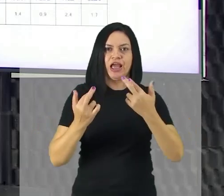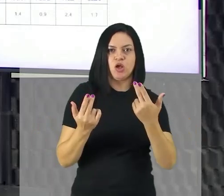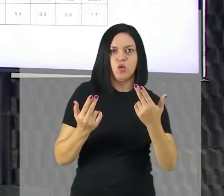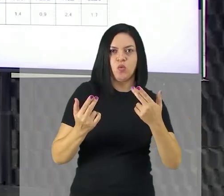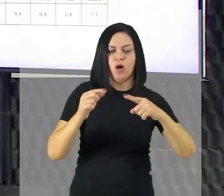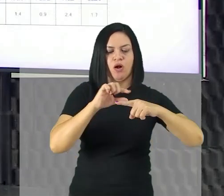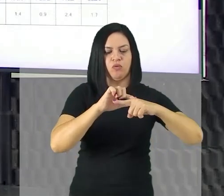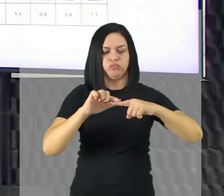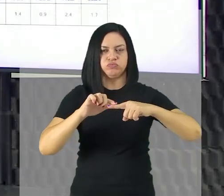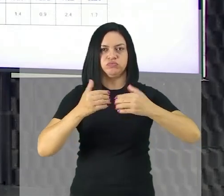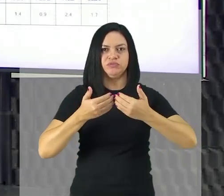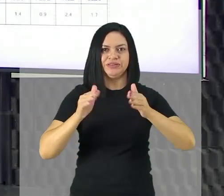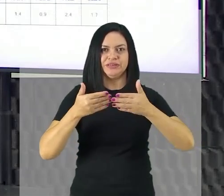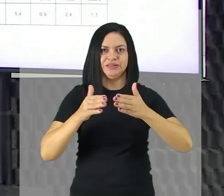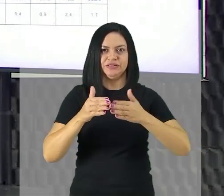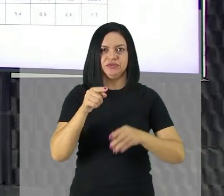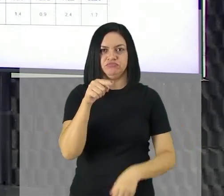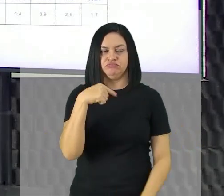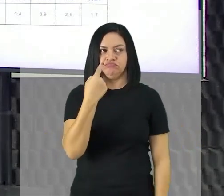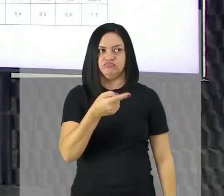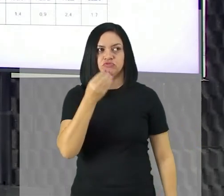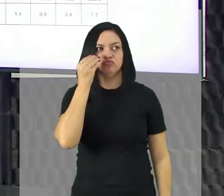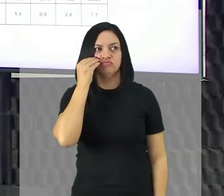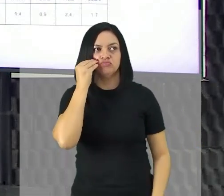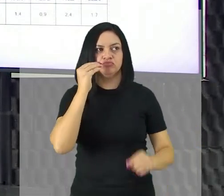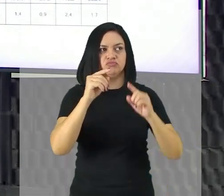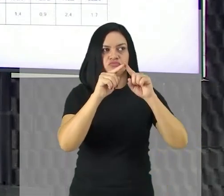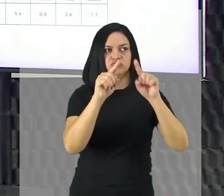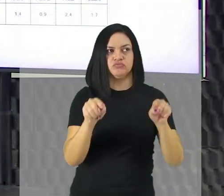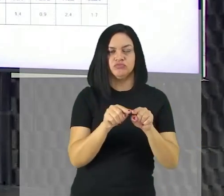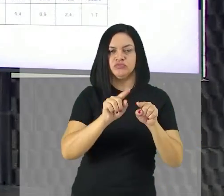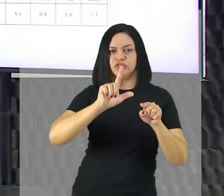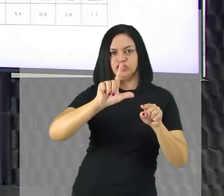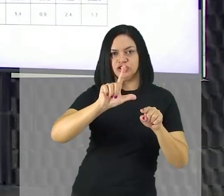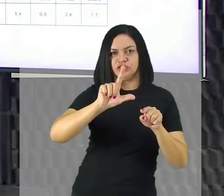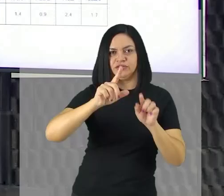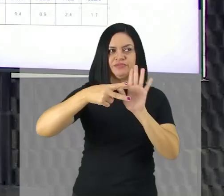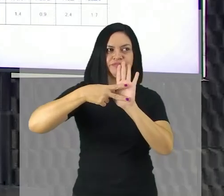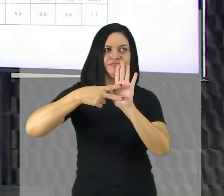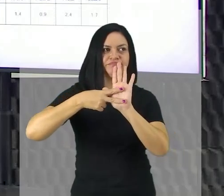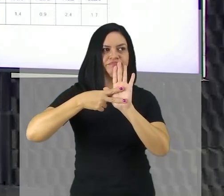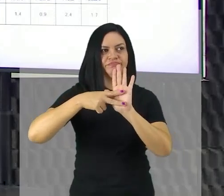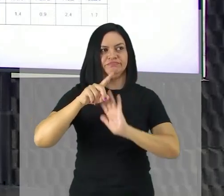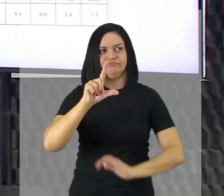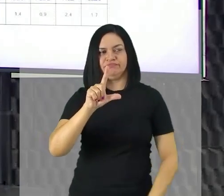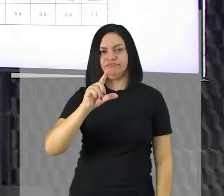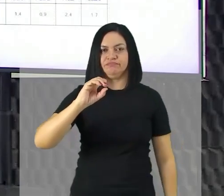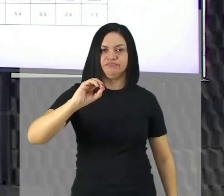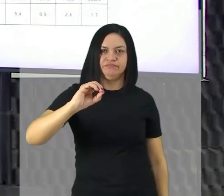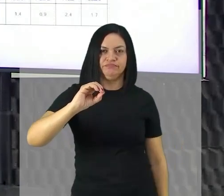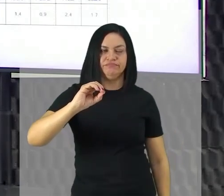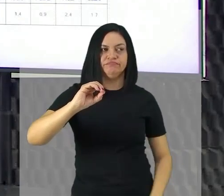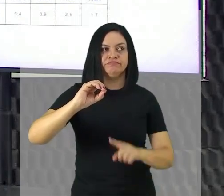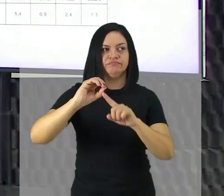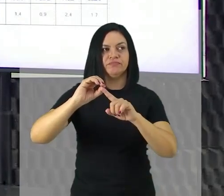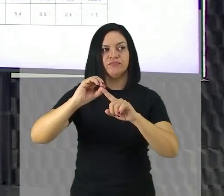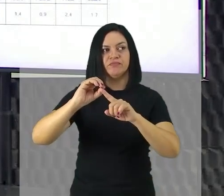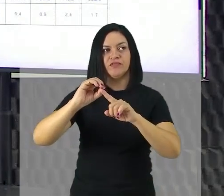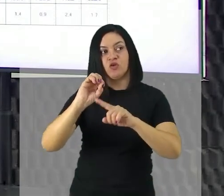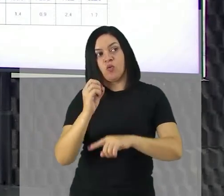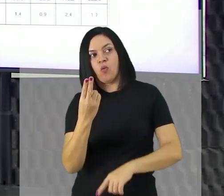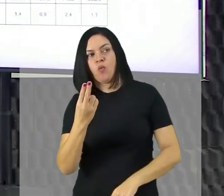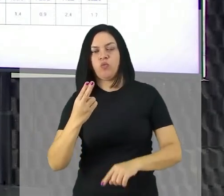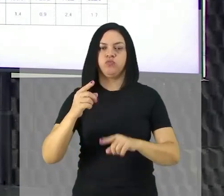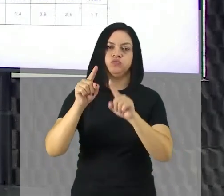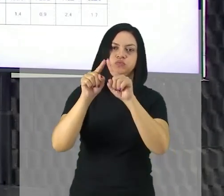comprimento inicial, coeficiente de dilatação, variação de temperatura. Então, a